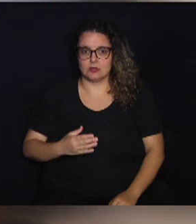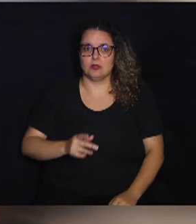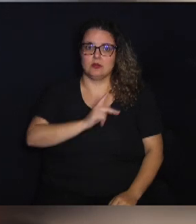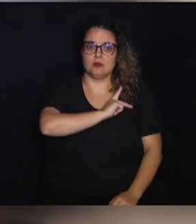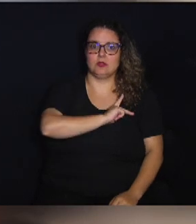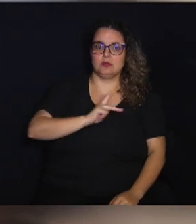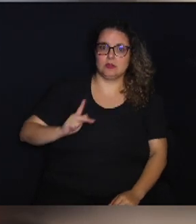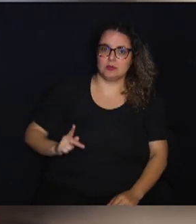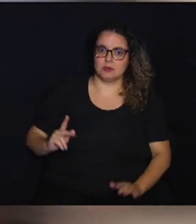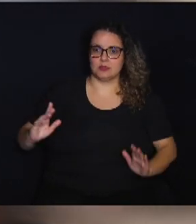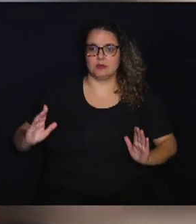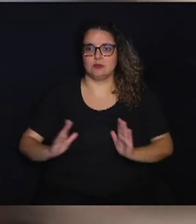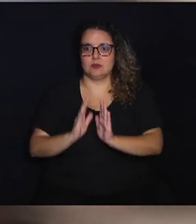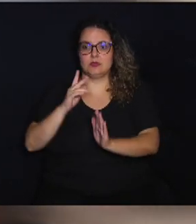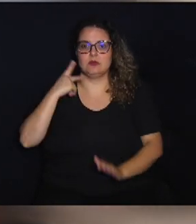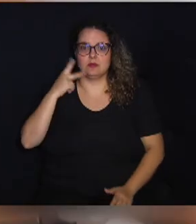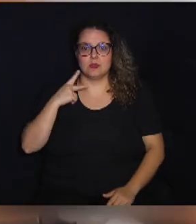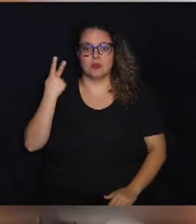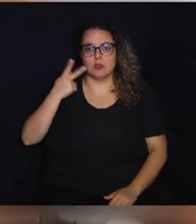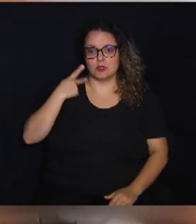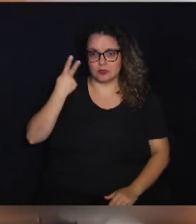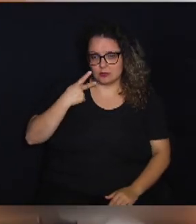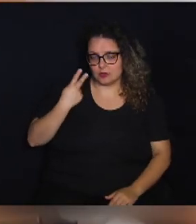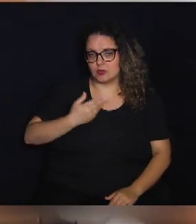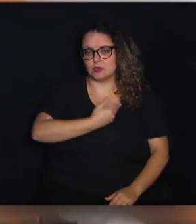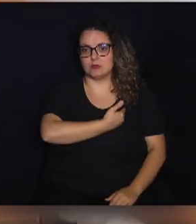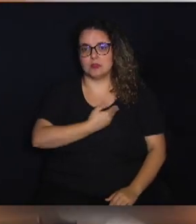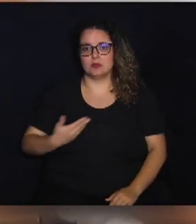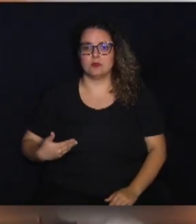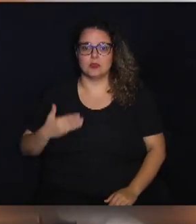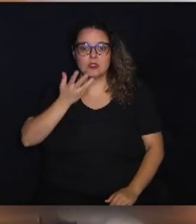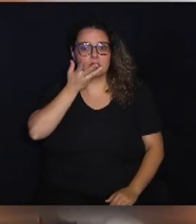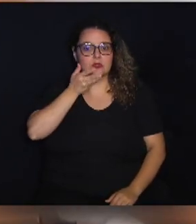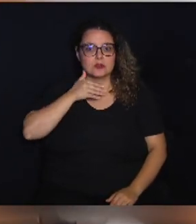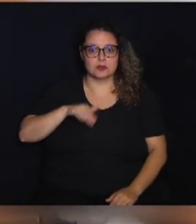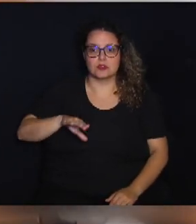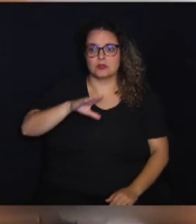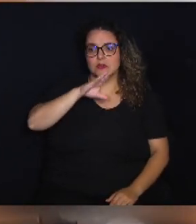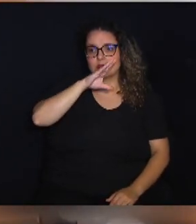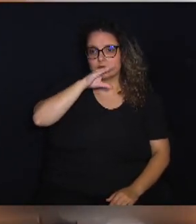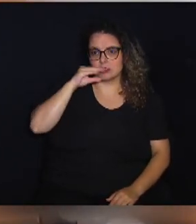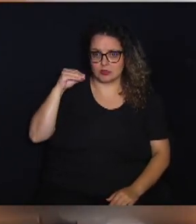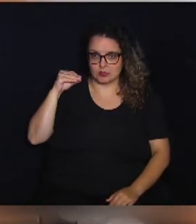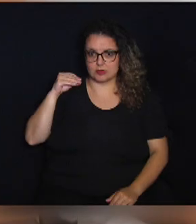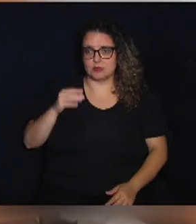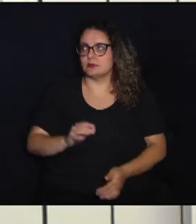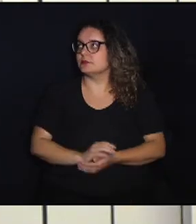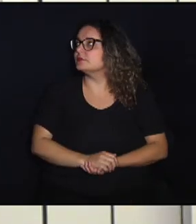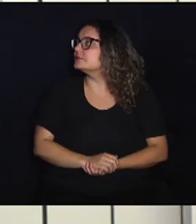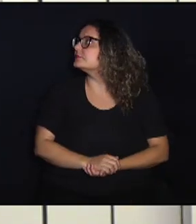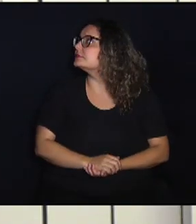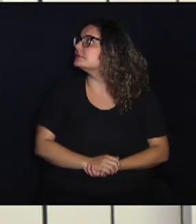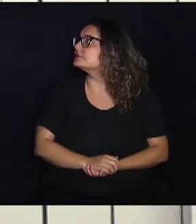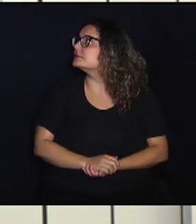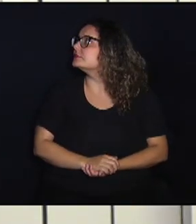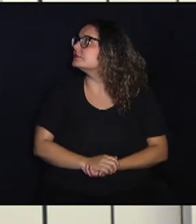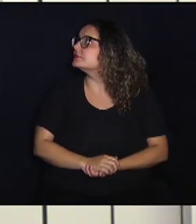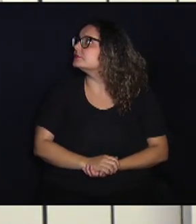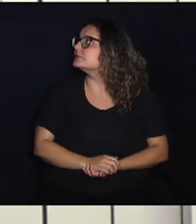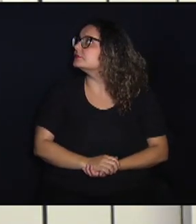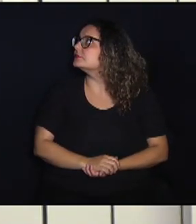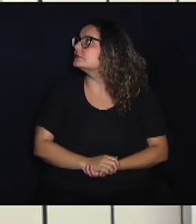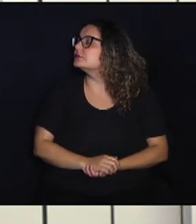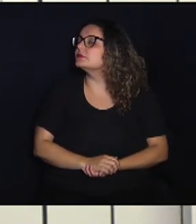da Frente Parlamentar de Políticas Públicas para Crianças e Adolescentes.